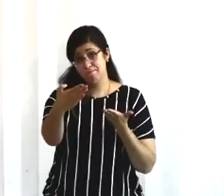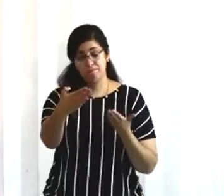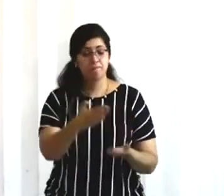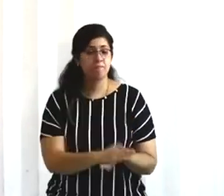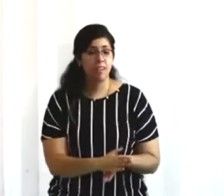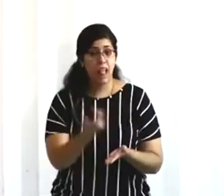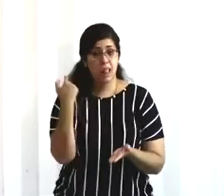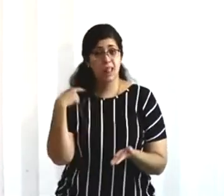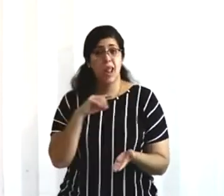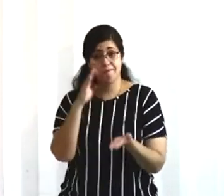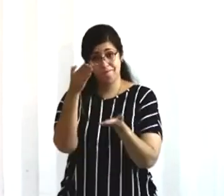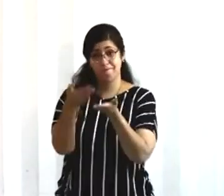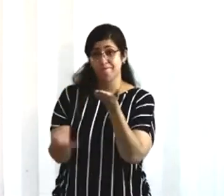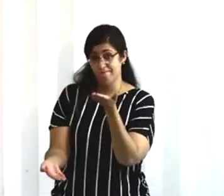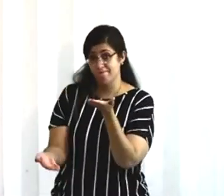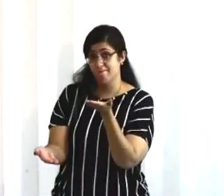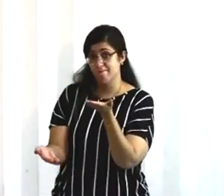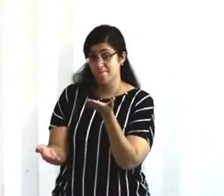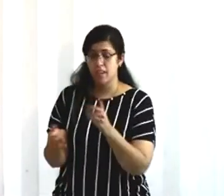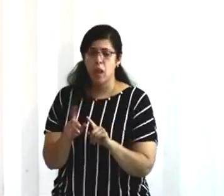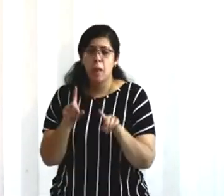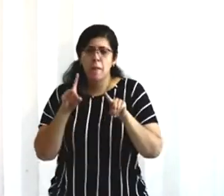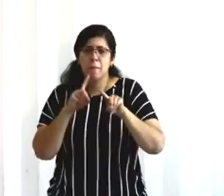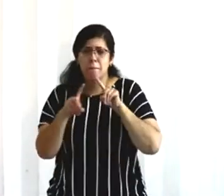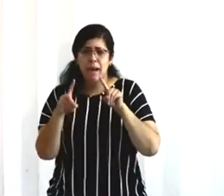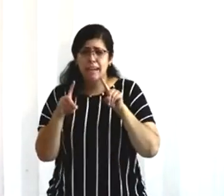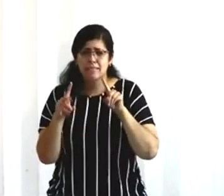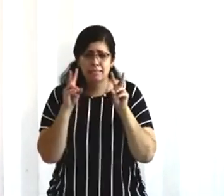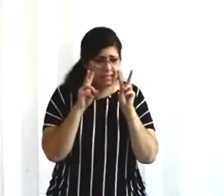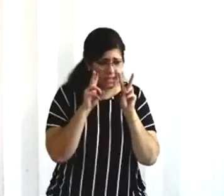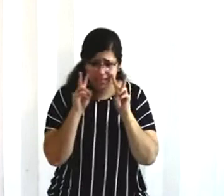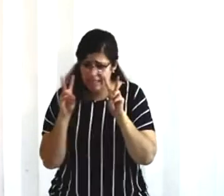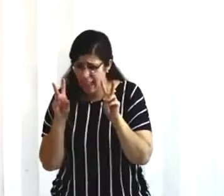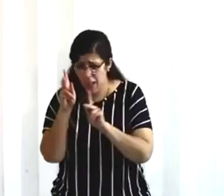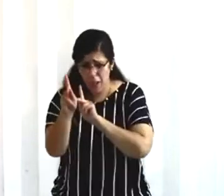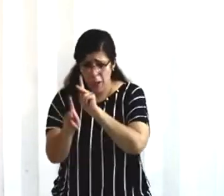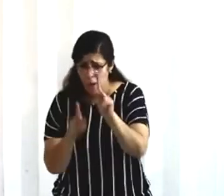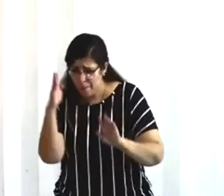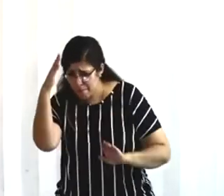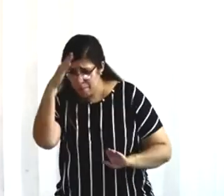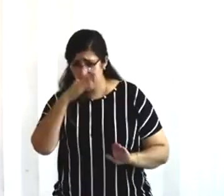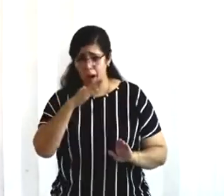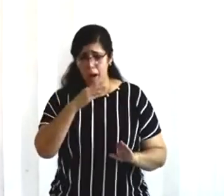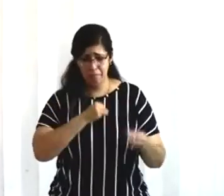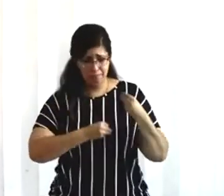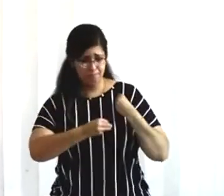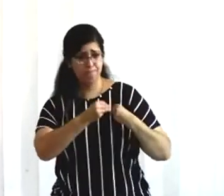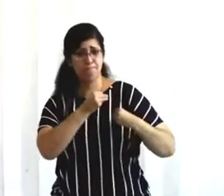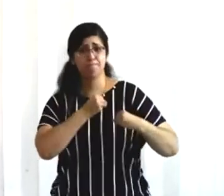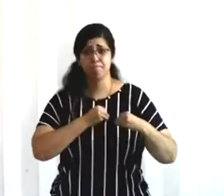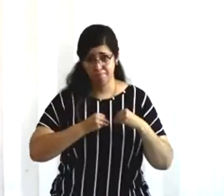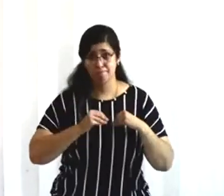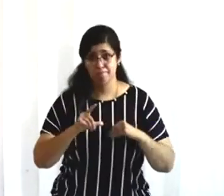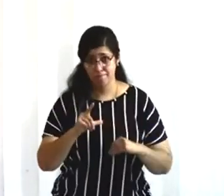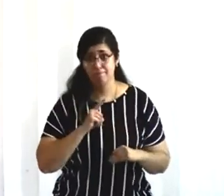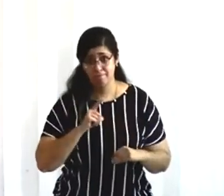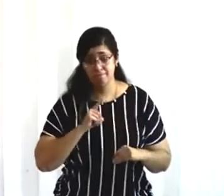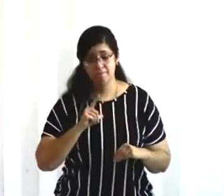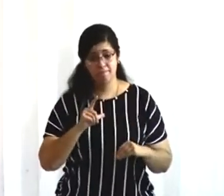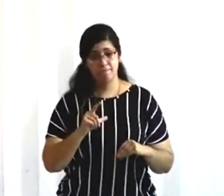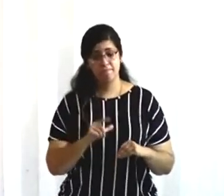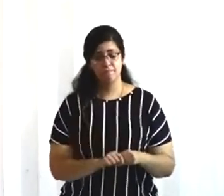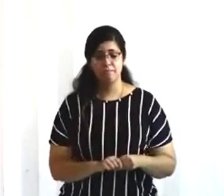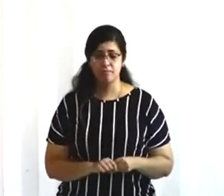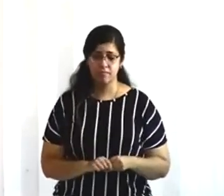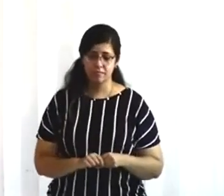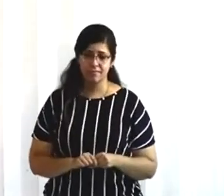queda nós podemos enxergar essa maldade emanando na vida de alguns seres humanos, como nós olhamos logo